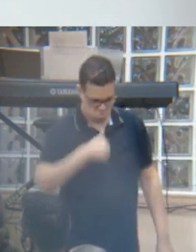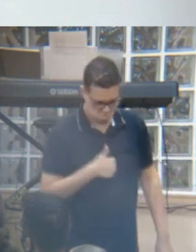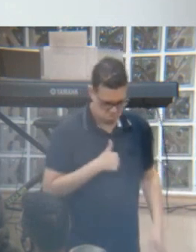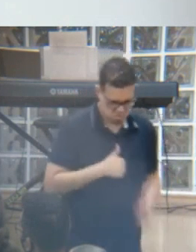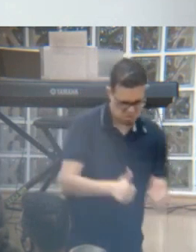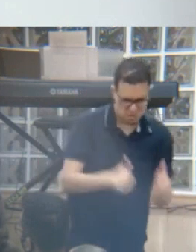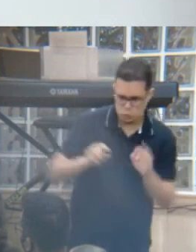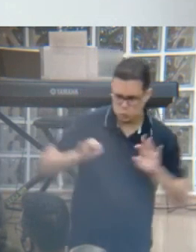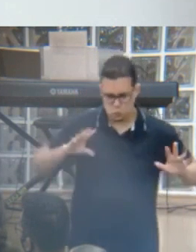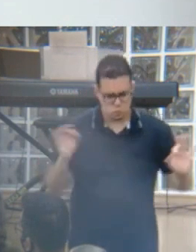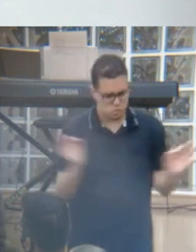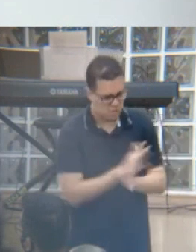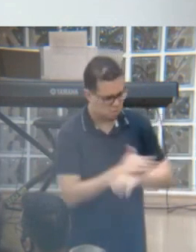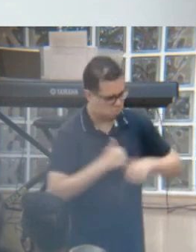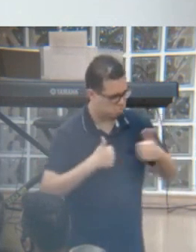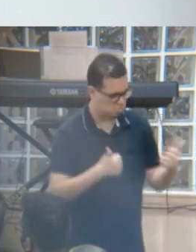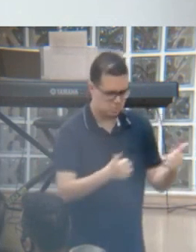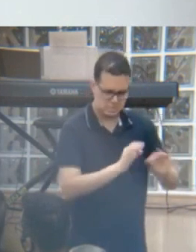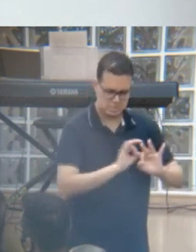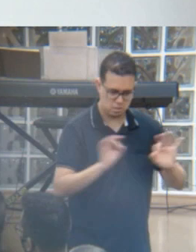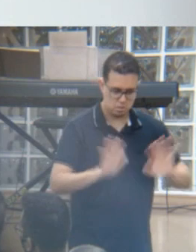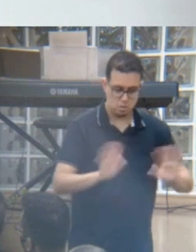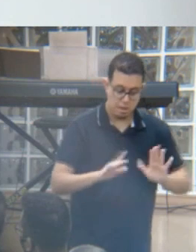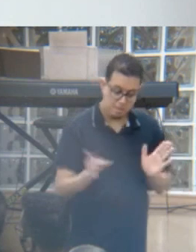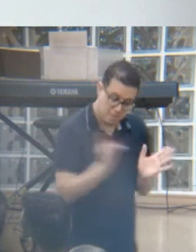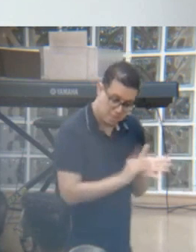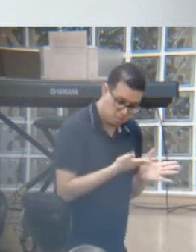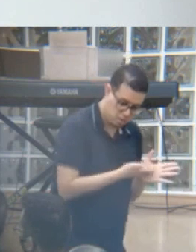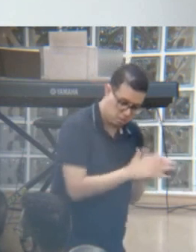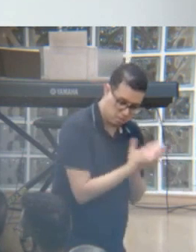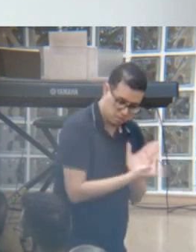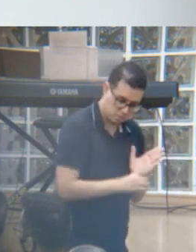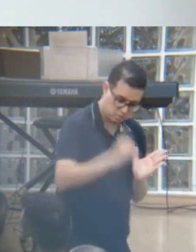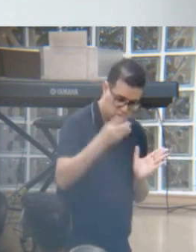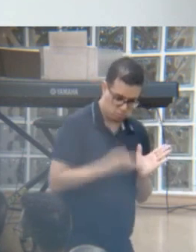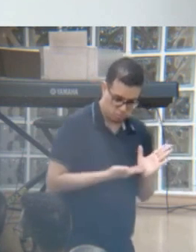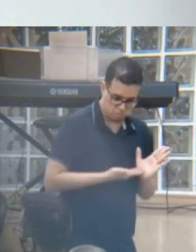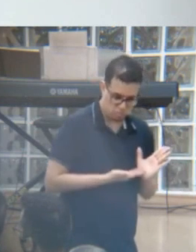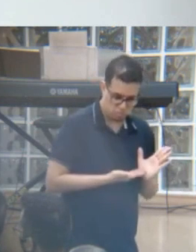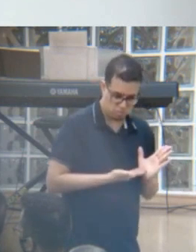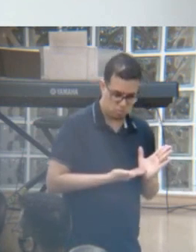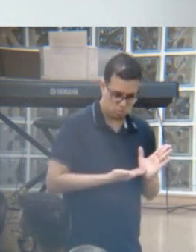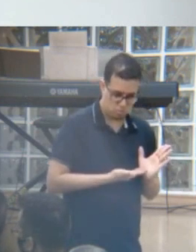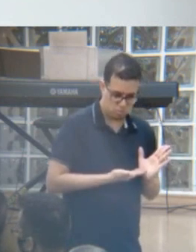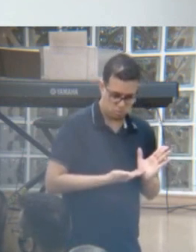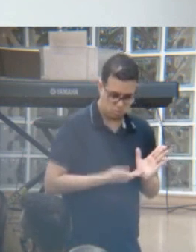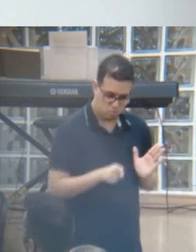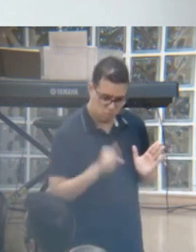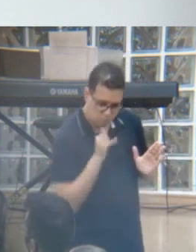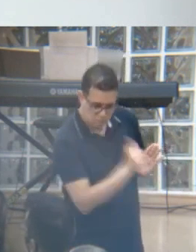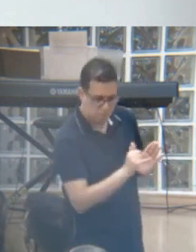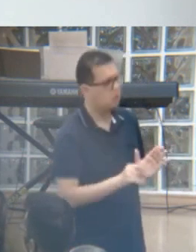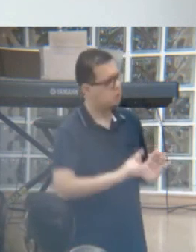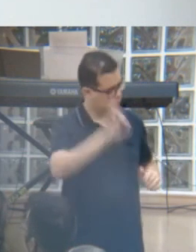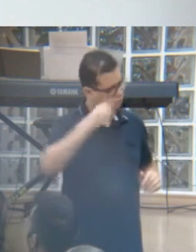É estas verdades aqui trazidas. Coloque que Deus está vivo, que Ele ouve a